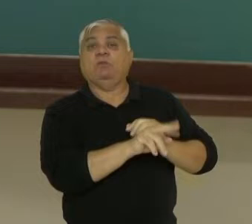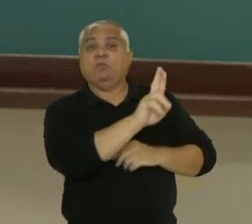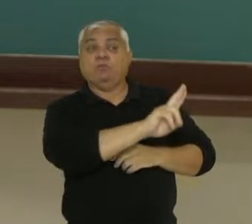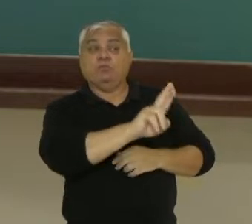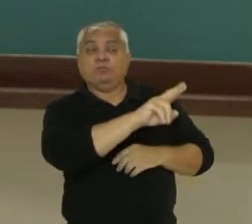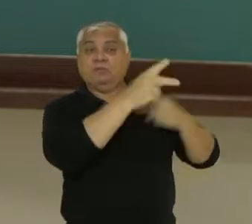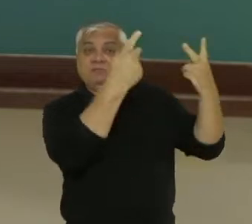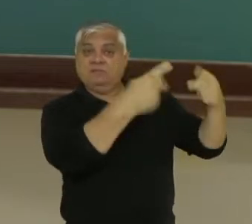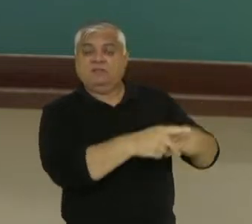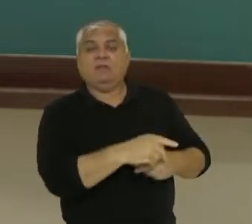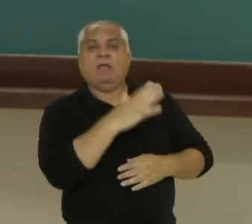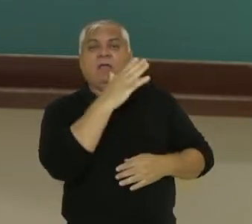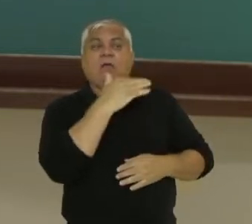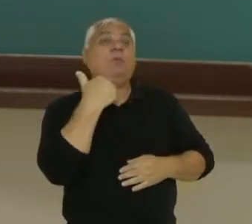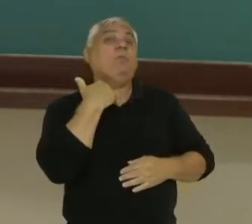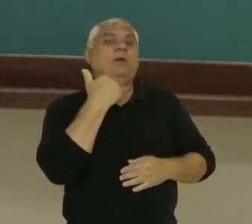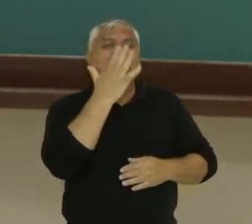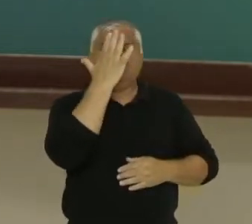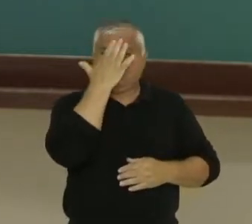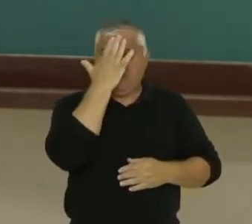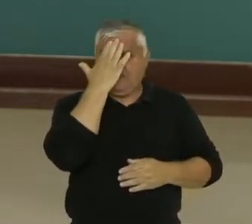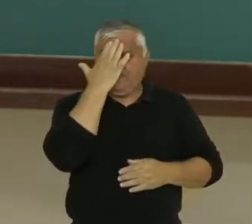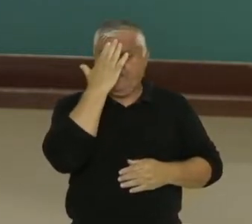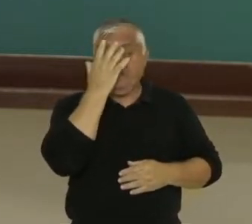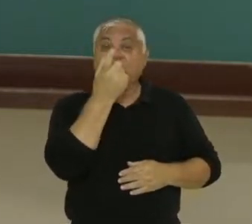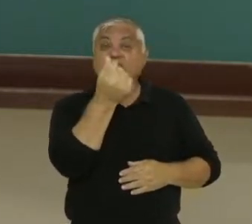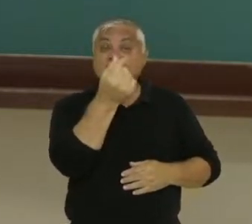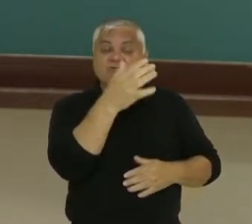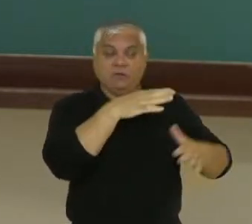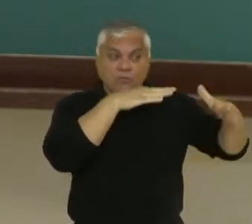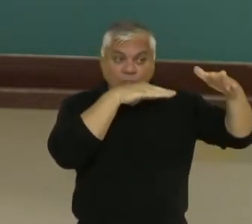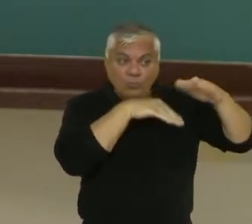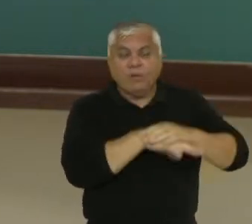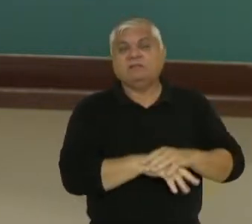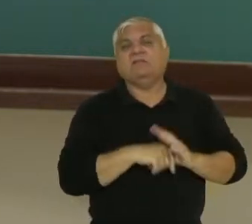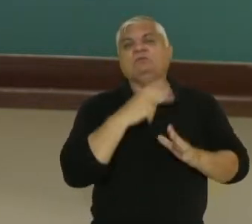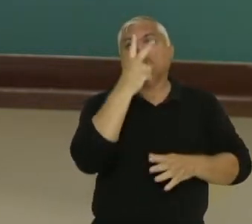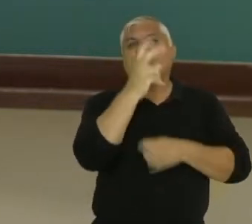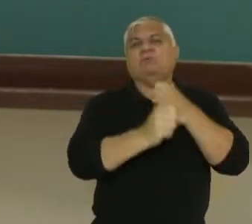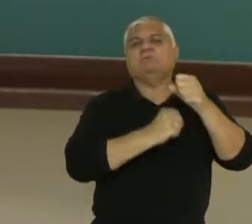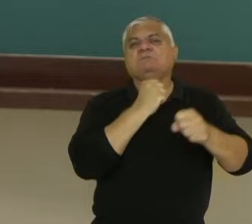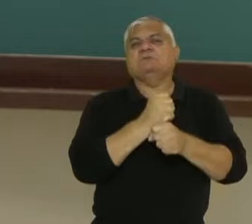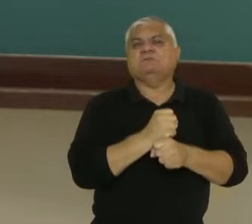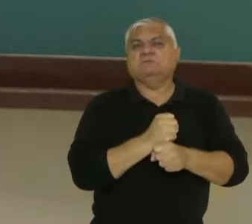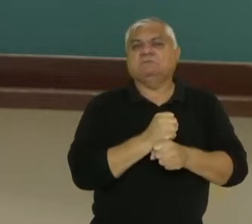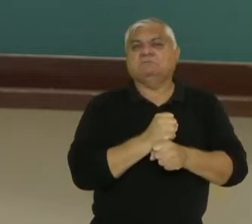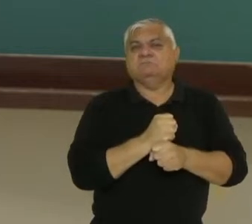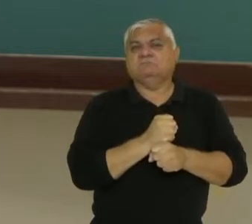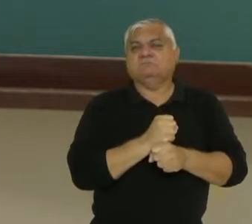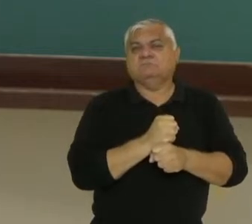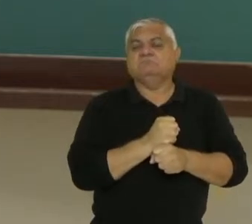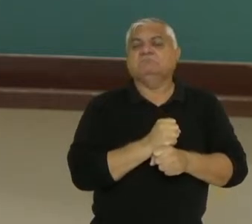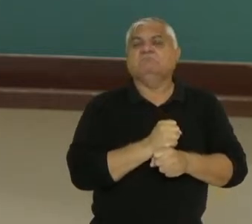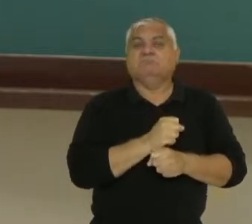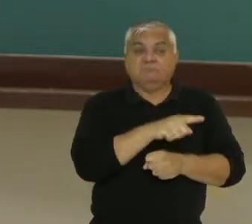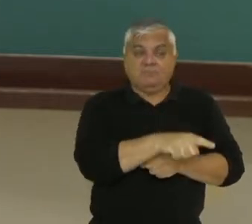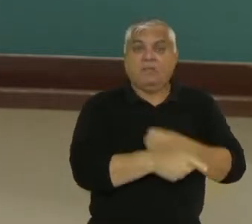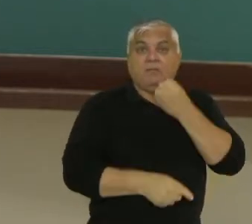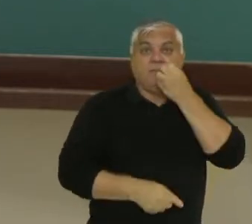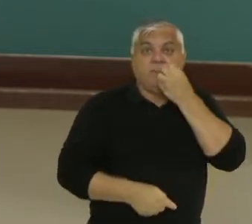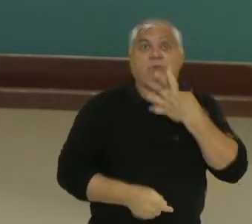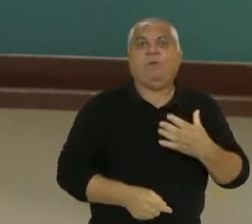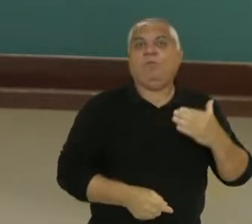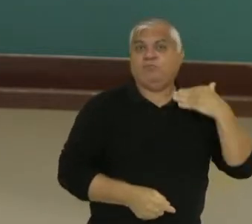uma previsão de quando ele vai ter que devolver esse dinheiro ao cliente. Para ele é